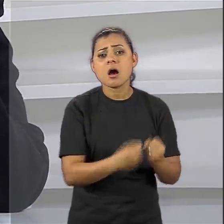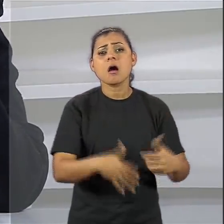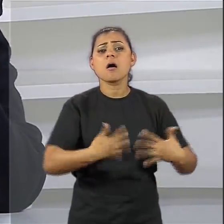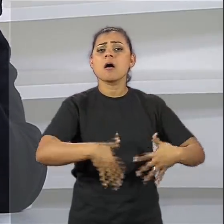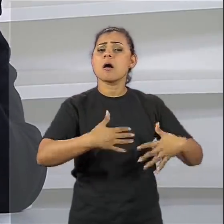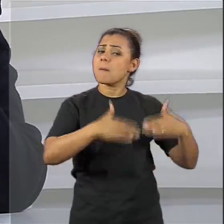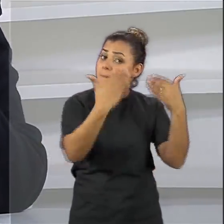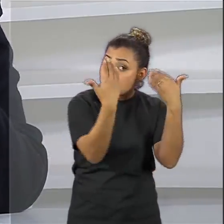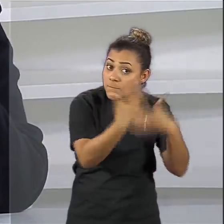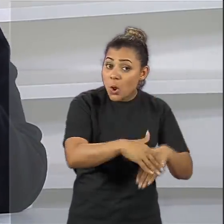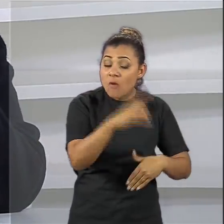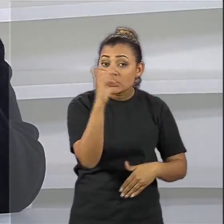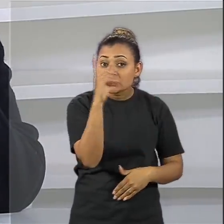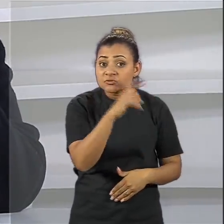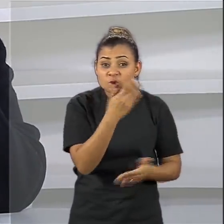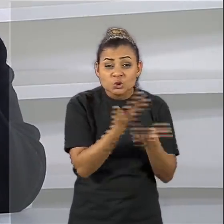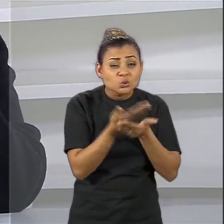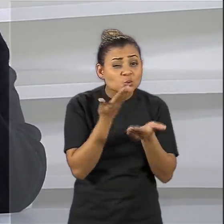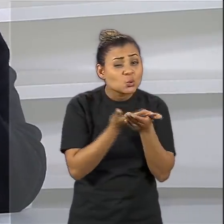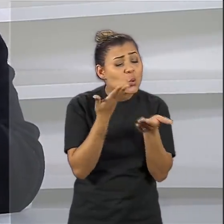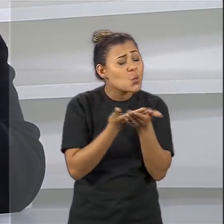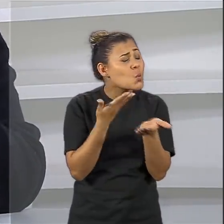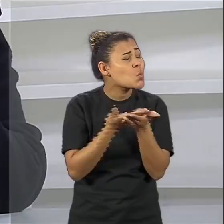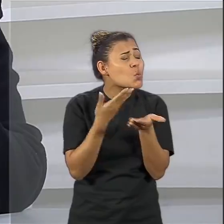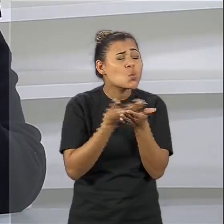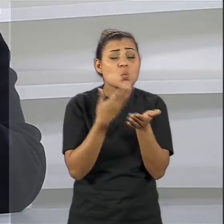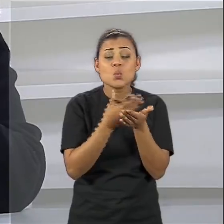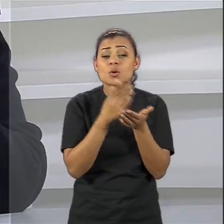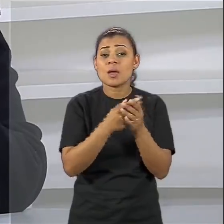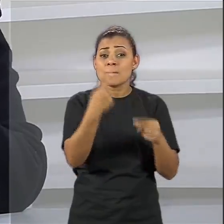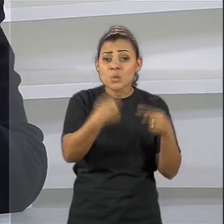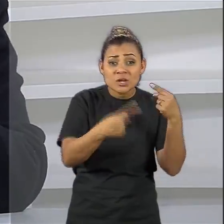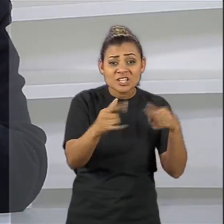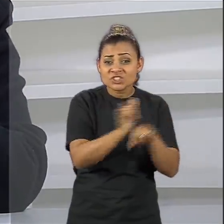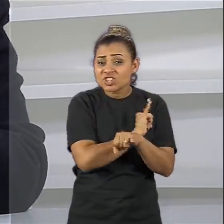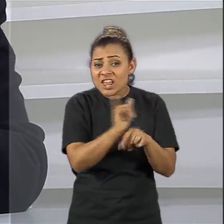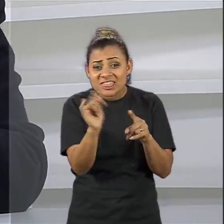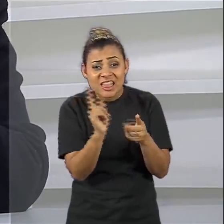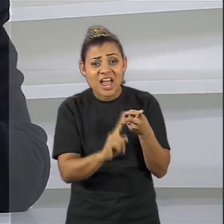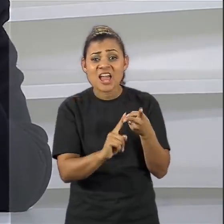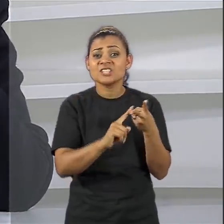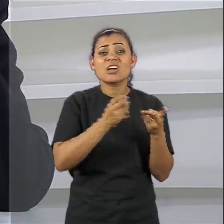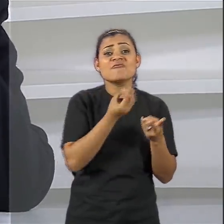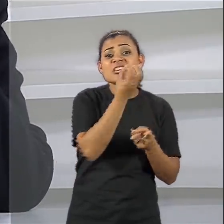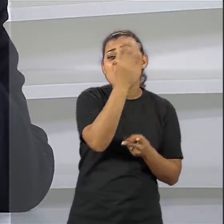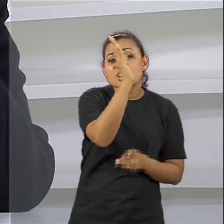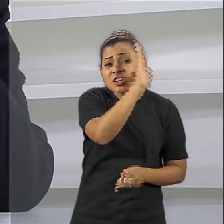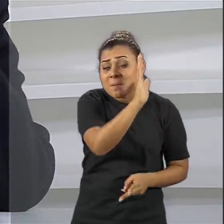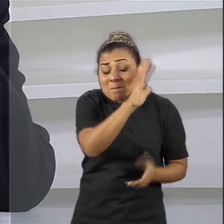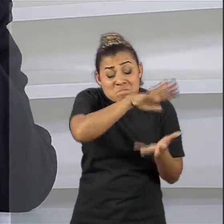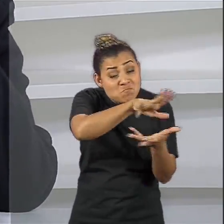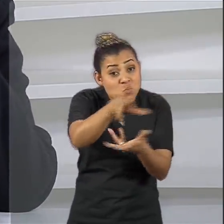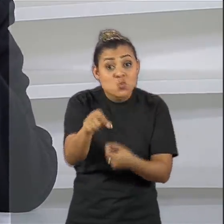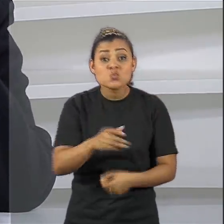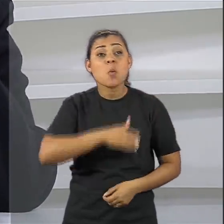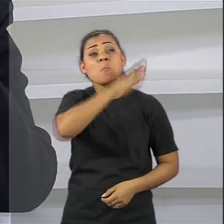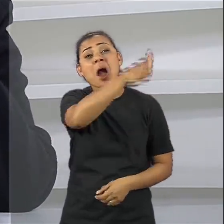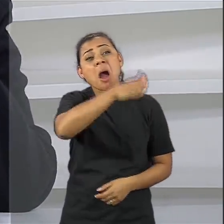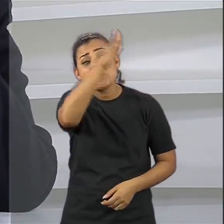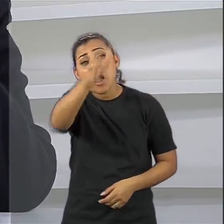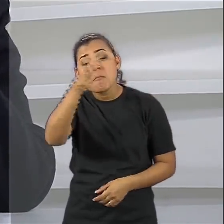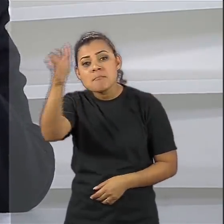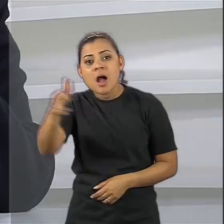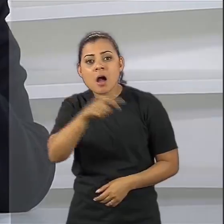muito difíceis. Eles estudam geopolítica, estratégia, eles viajam o mundo, eles estão muito